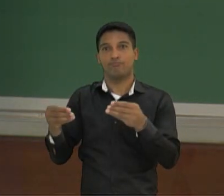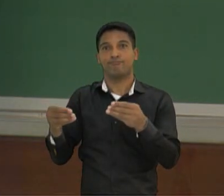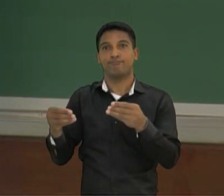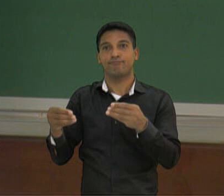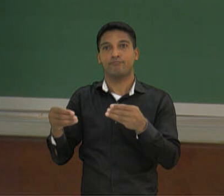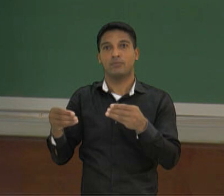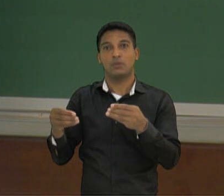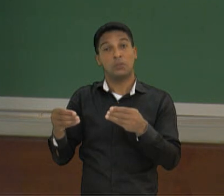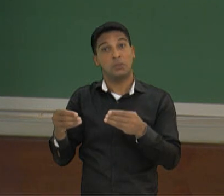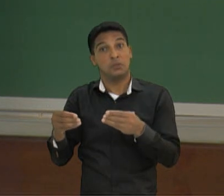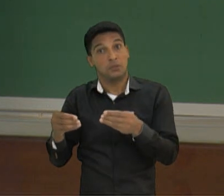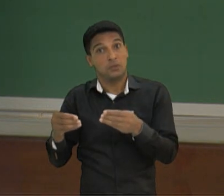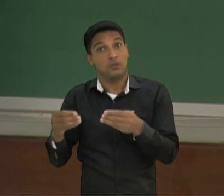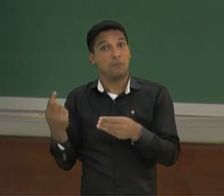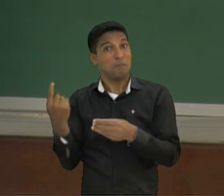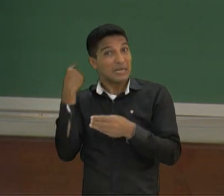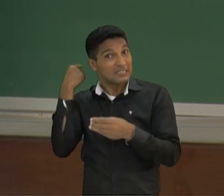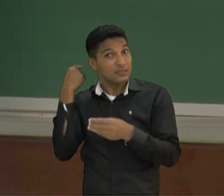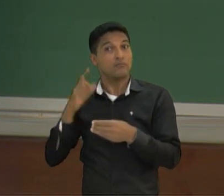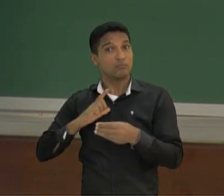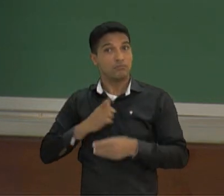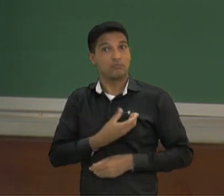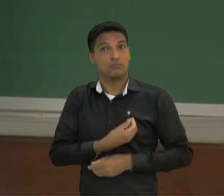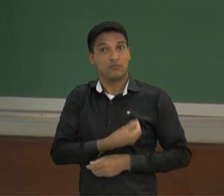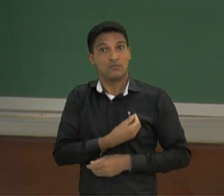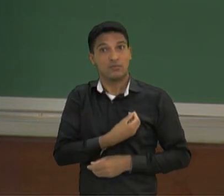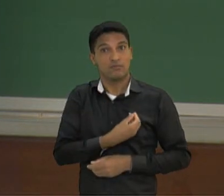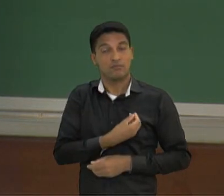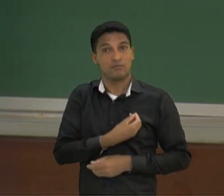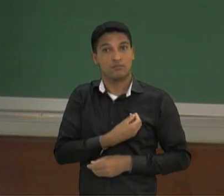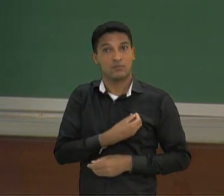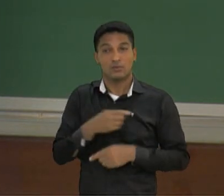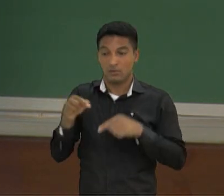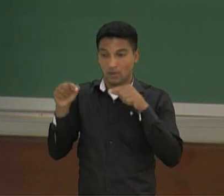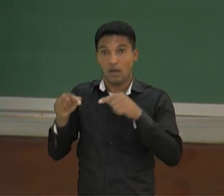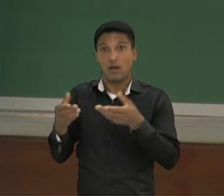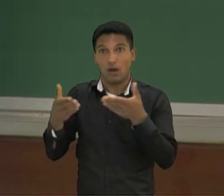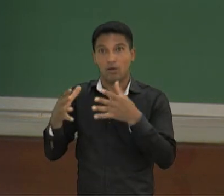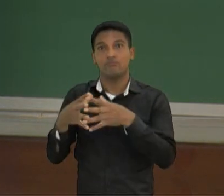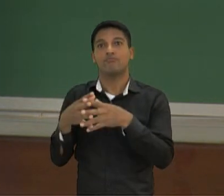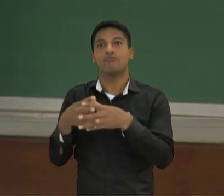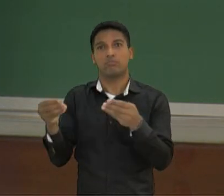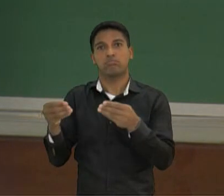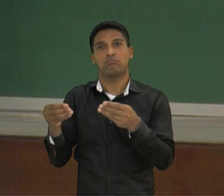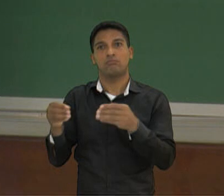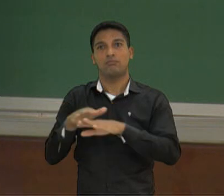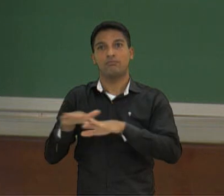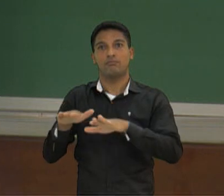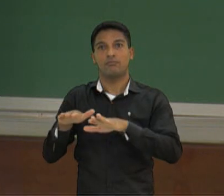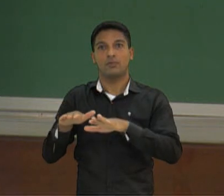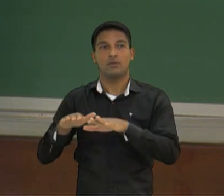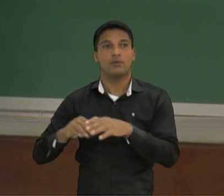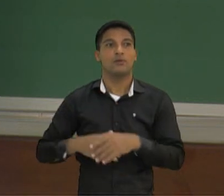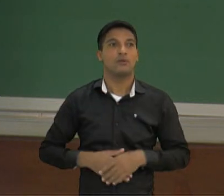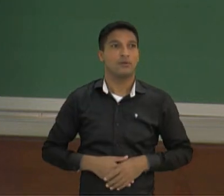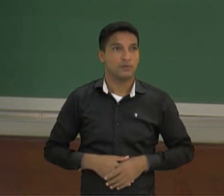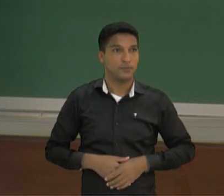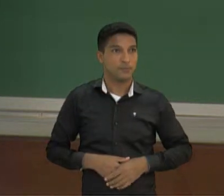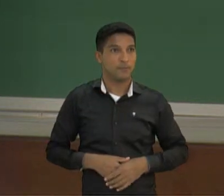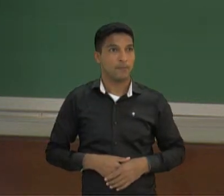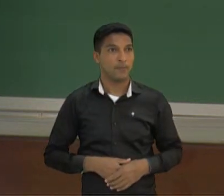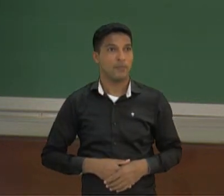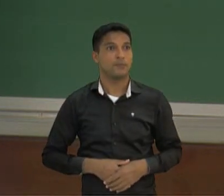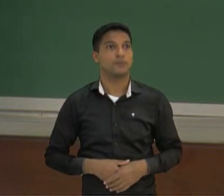apontam que existiu esse grupo Alotheria e outras literaturas que não. Um outro grupo que nós temos de mamíferos sobreviventes são